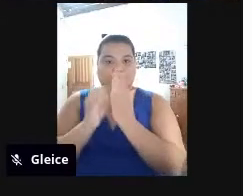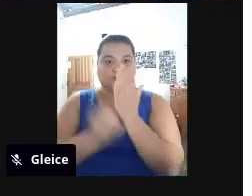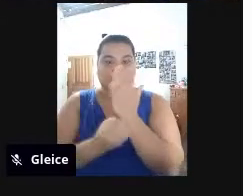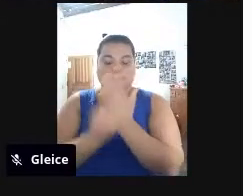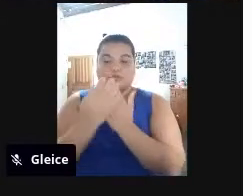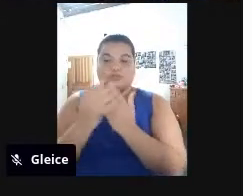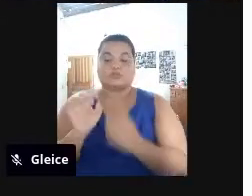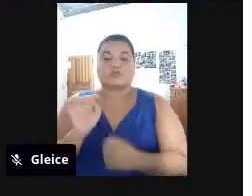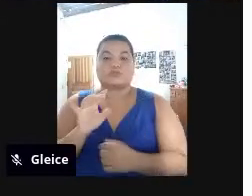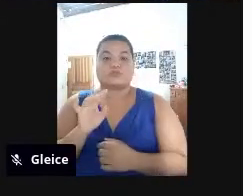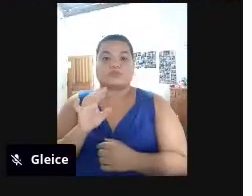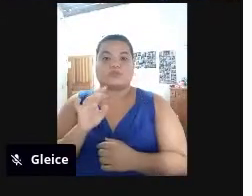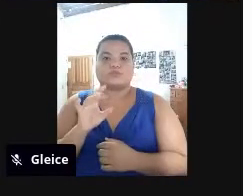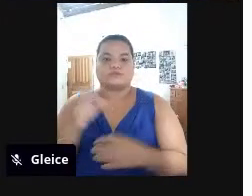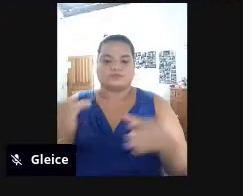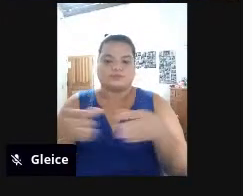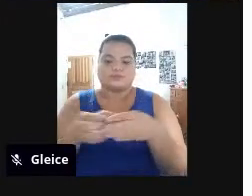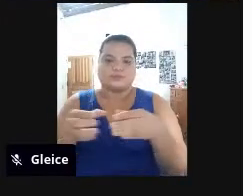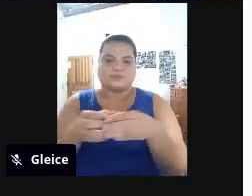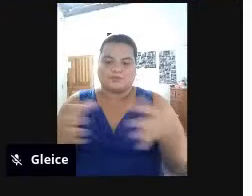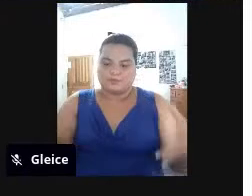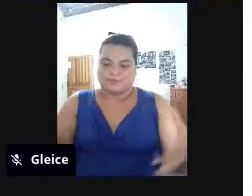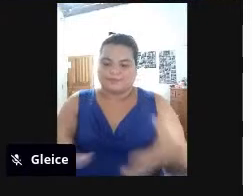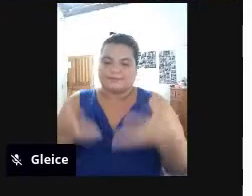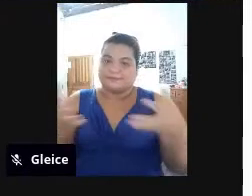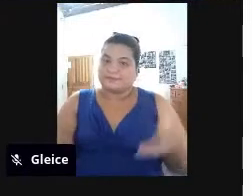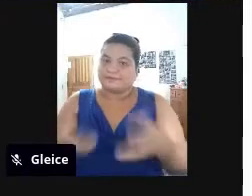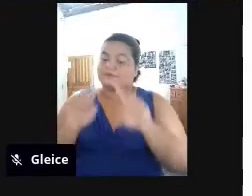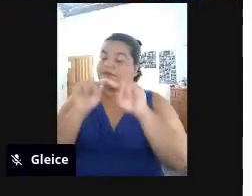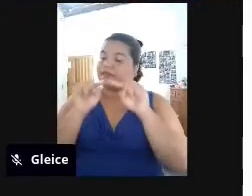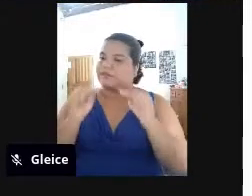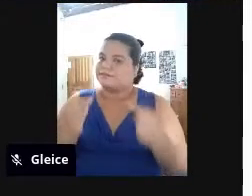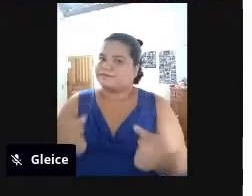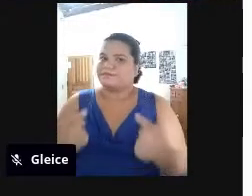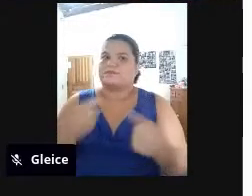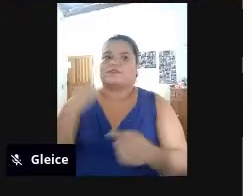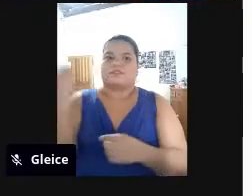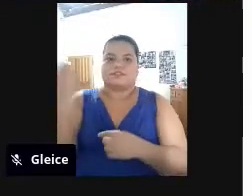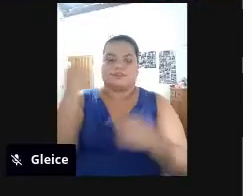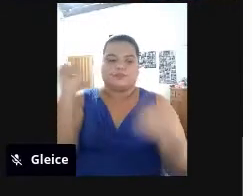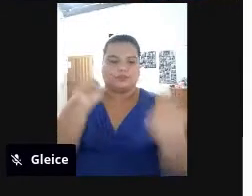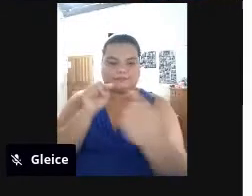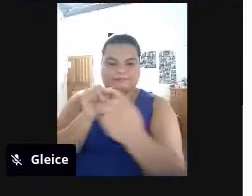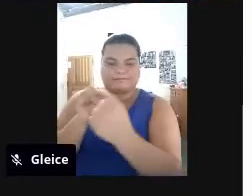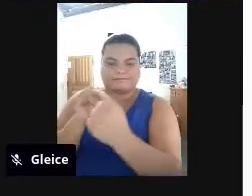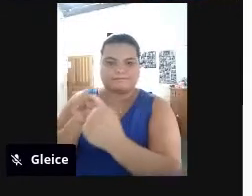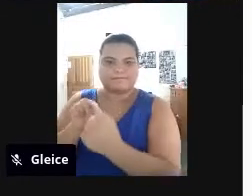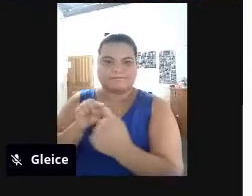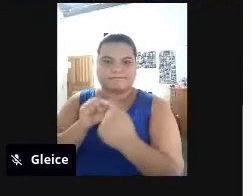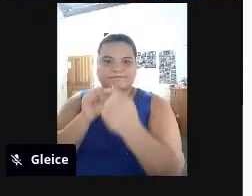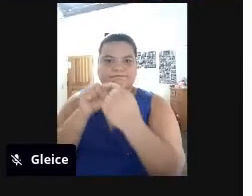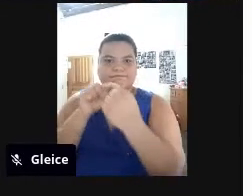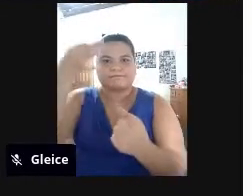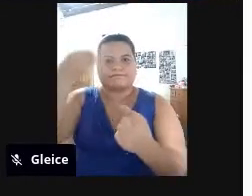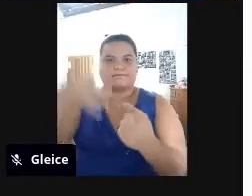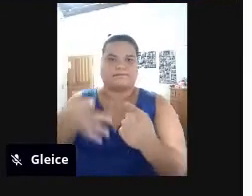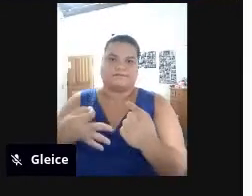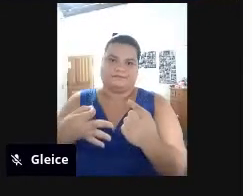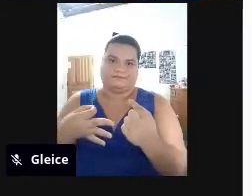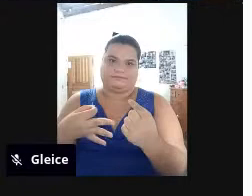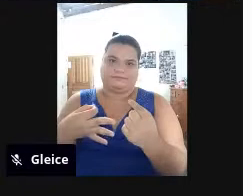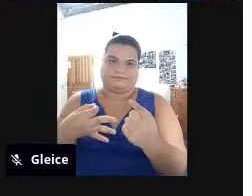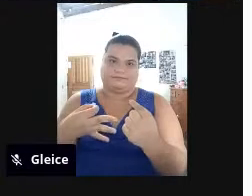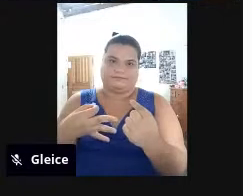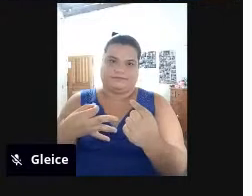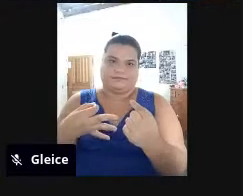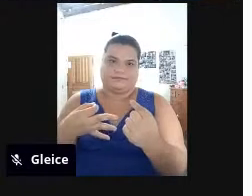vegetal? Sim, mas é importante utilizar as combinações e também atingir a